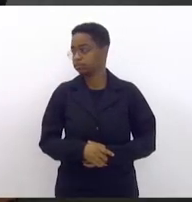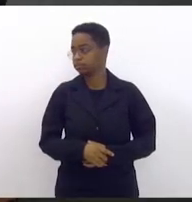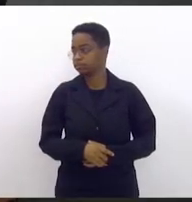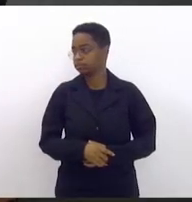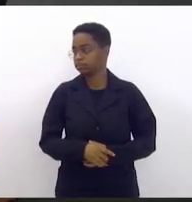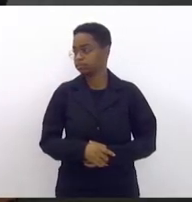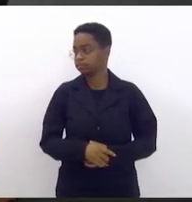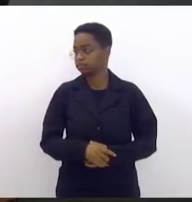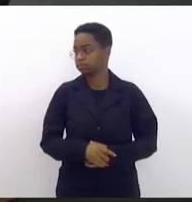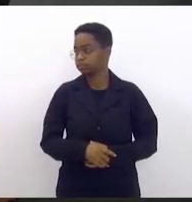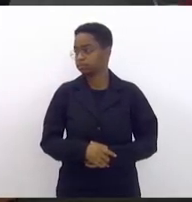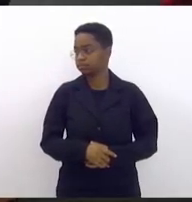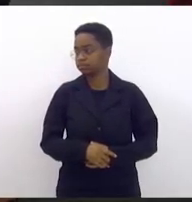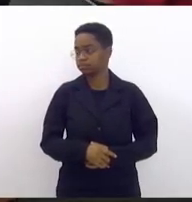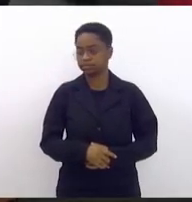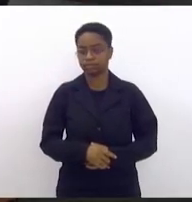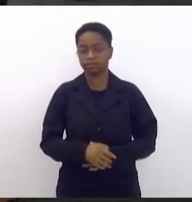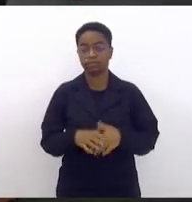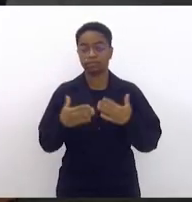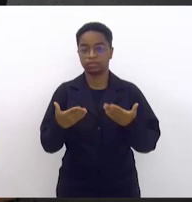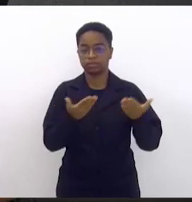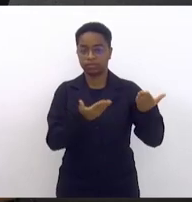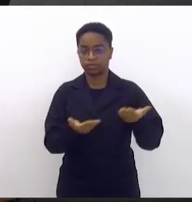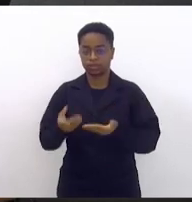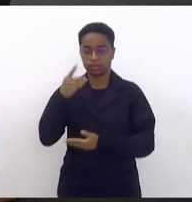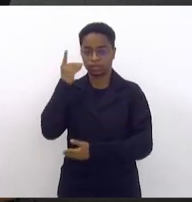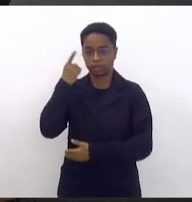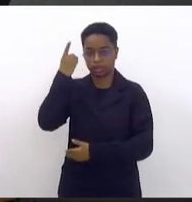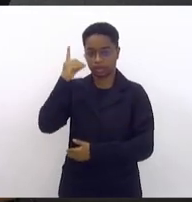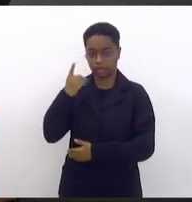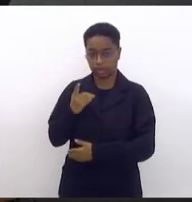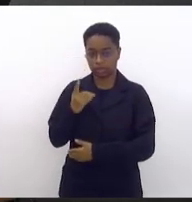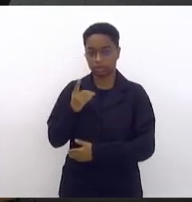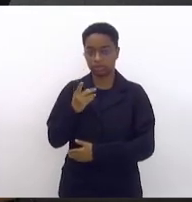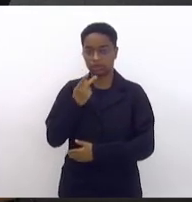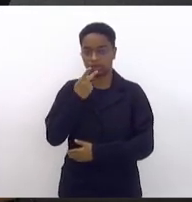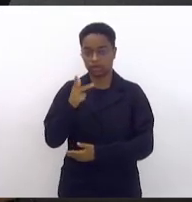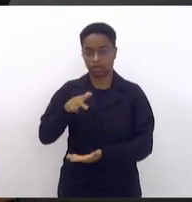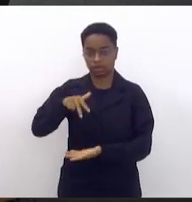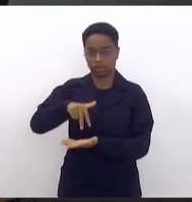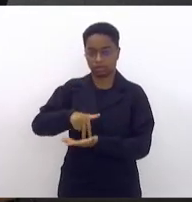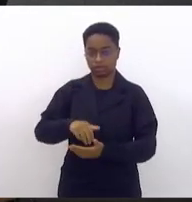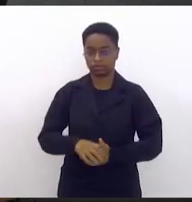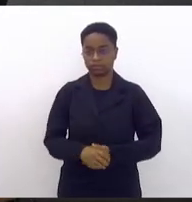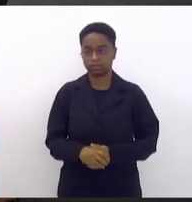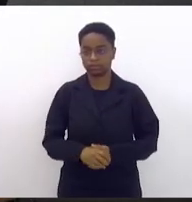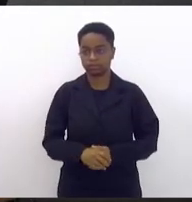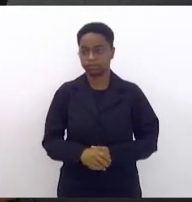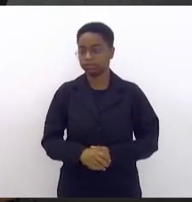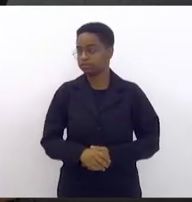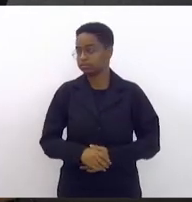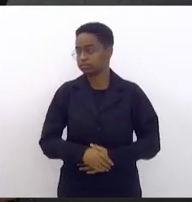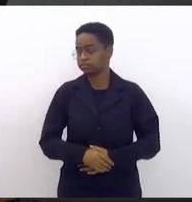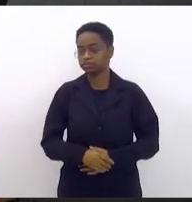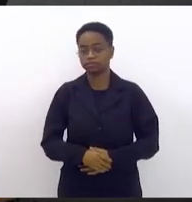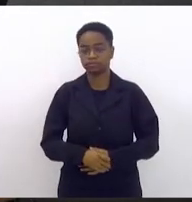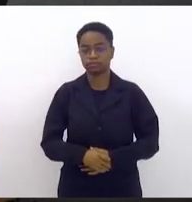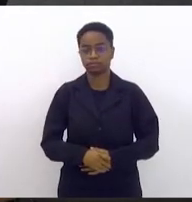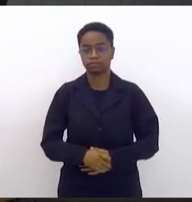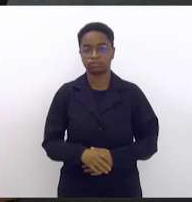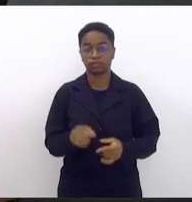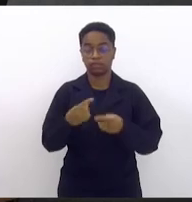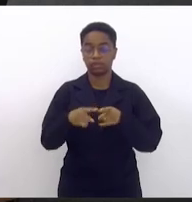Tribuna então com a palavra deputada Dani balb vai falar da Tribuna que também é